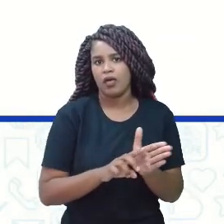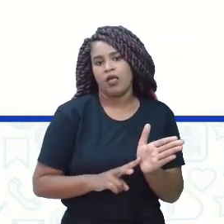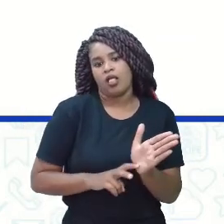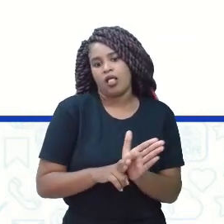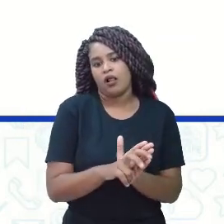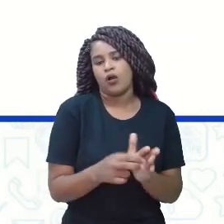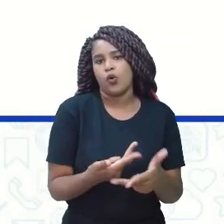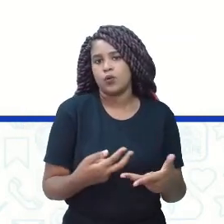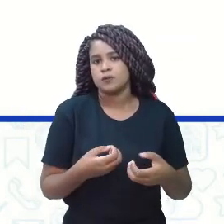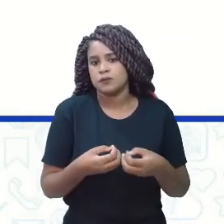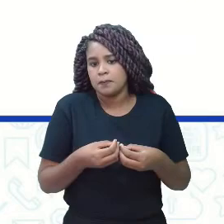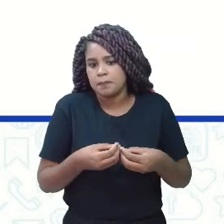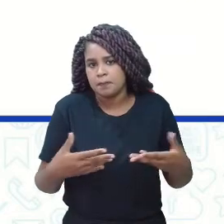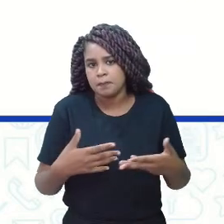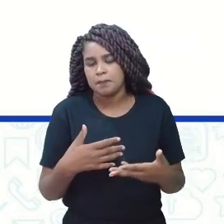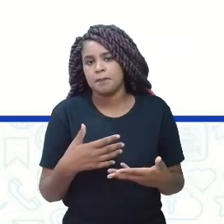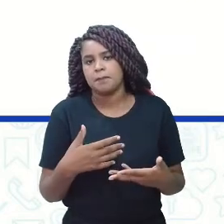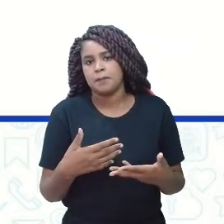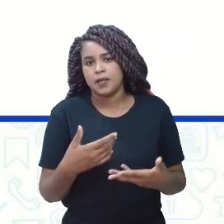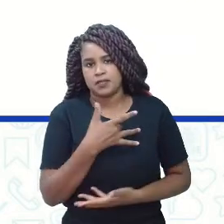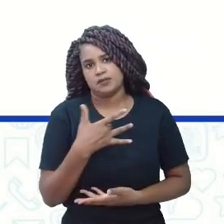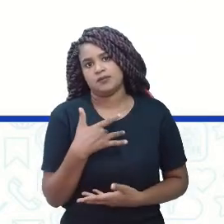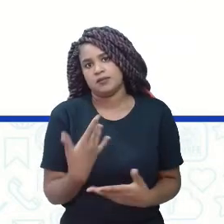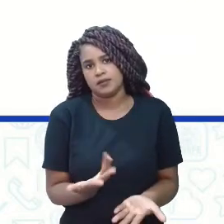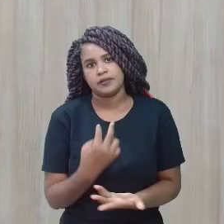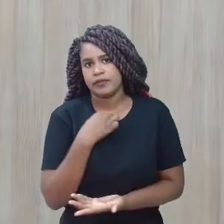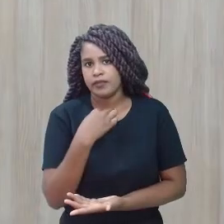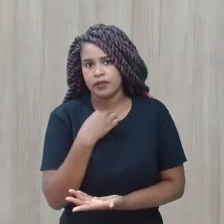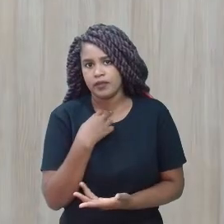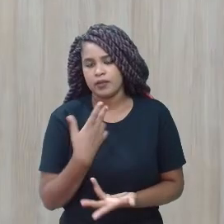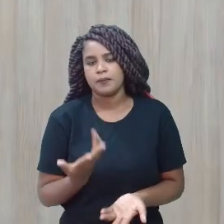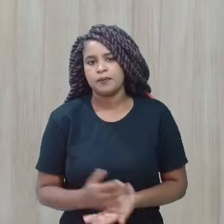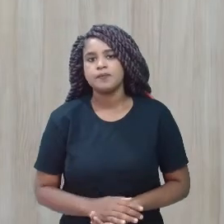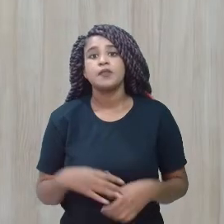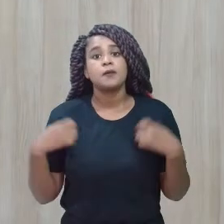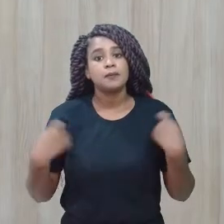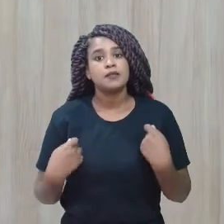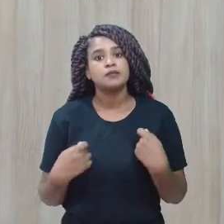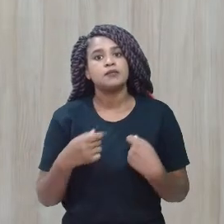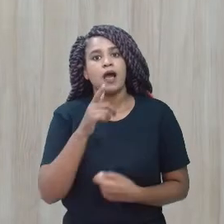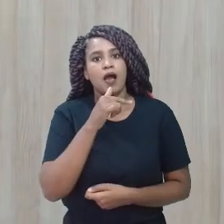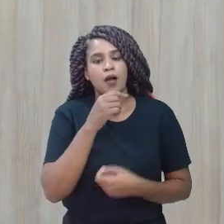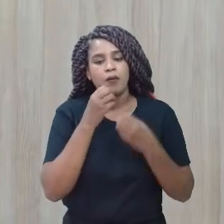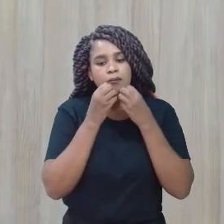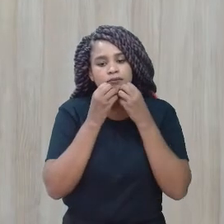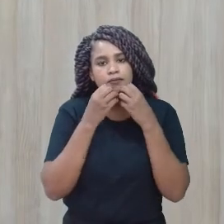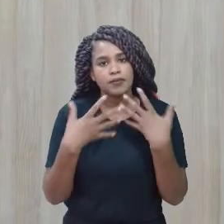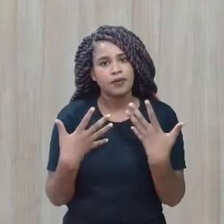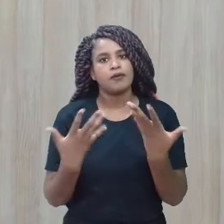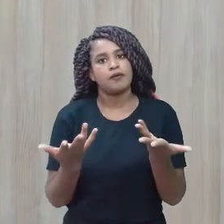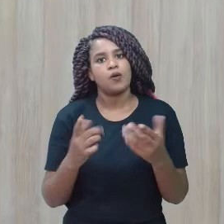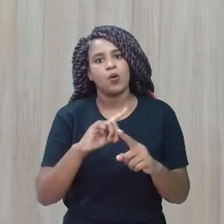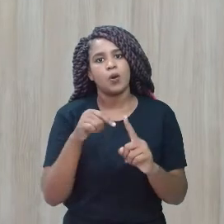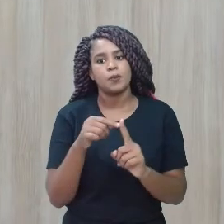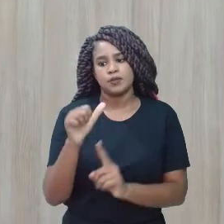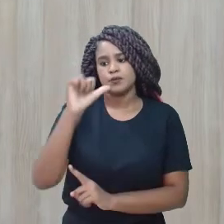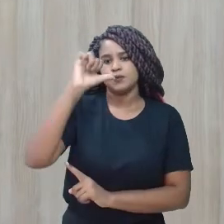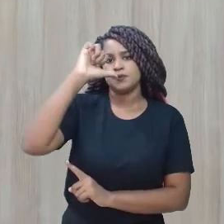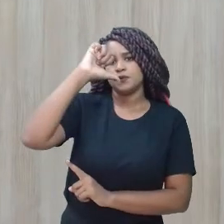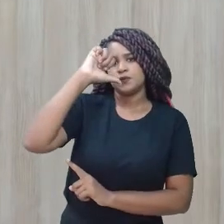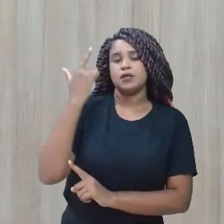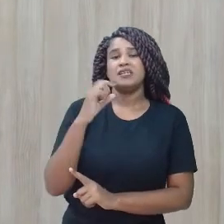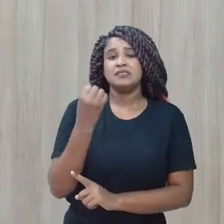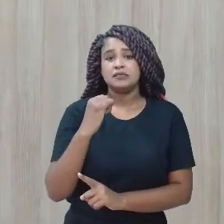que causam doenças, né? Então, a gente precisa dessa água boa para que a gente possa consumir. Se ela